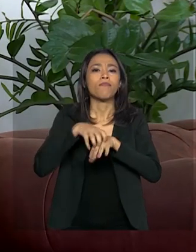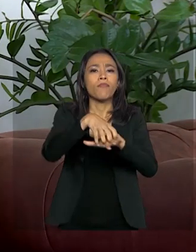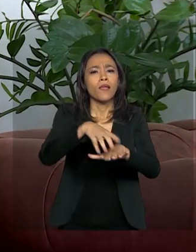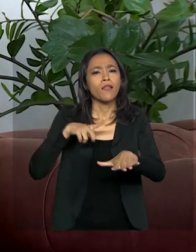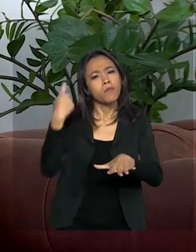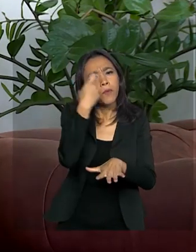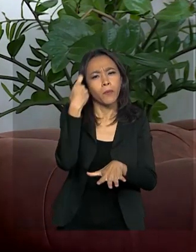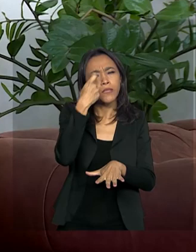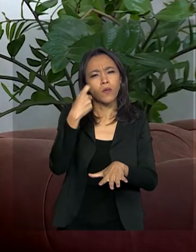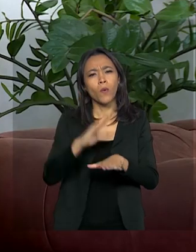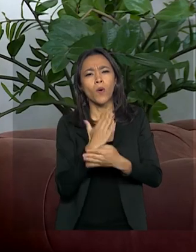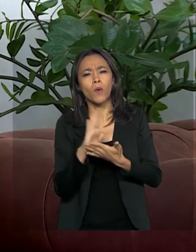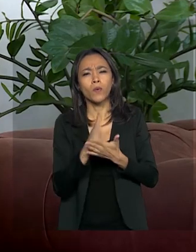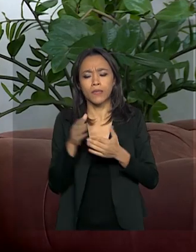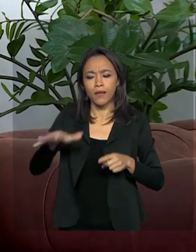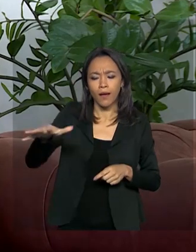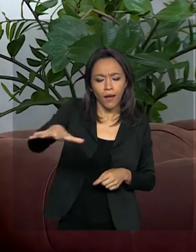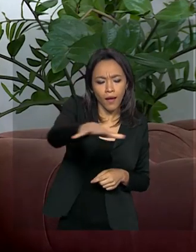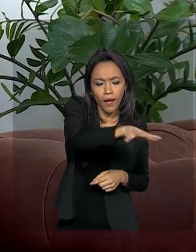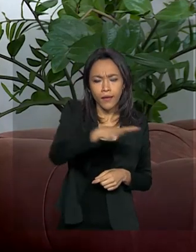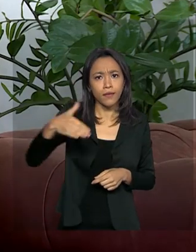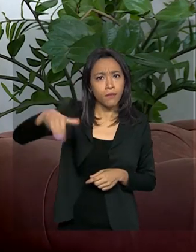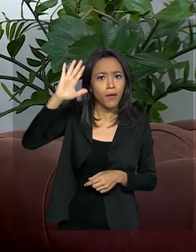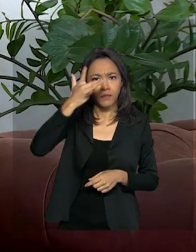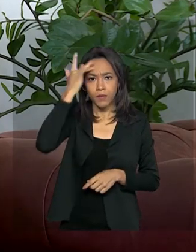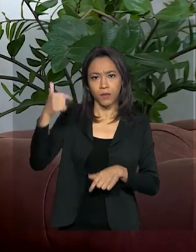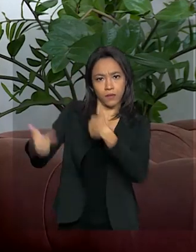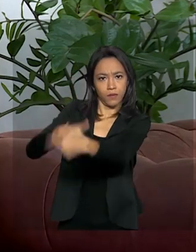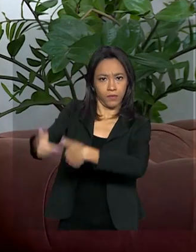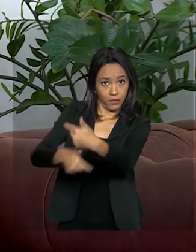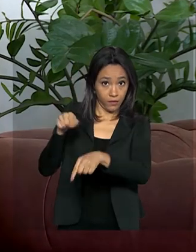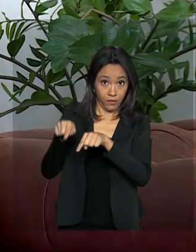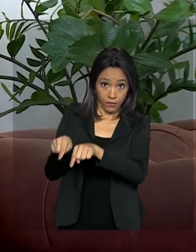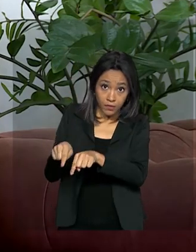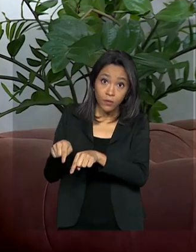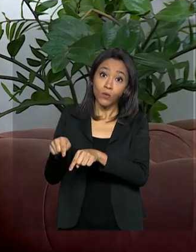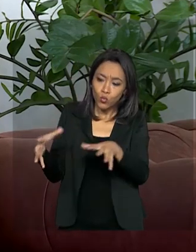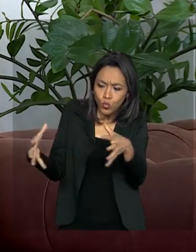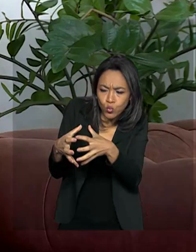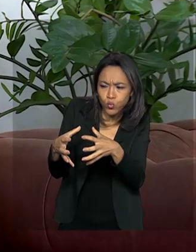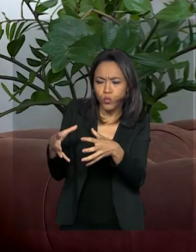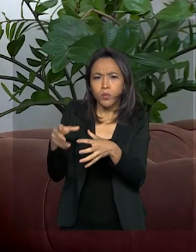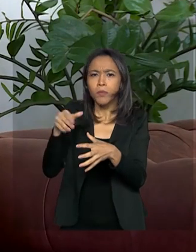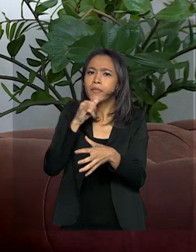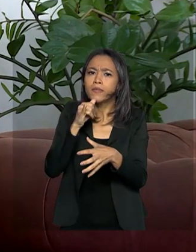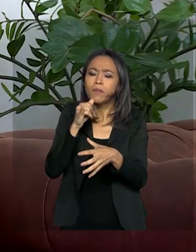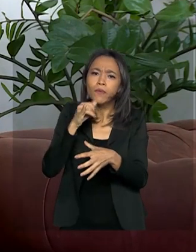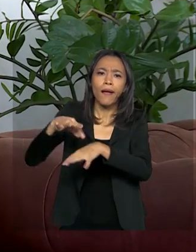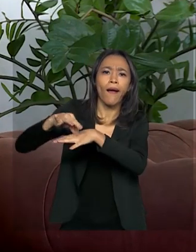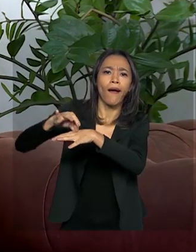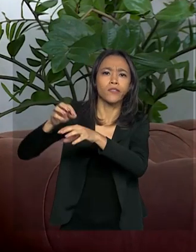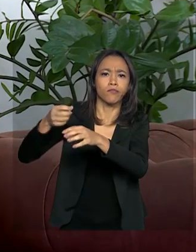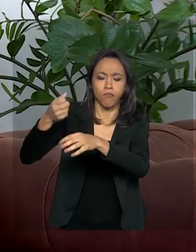preocupação com alguns setores que têm é mais funcionários mais pessoas trabalhando juntos como os frigoríficos